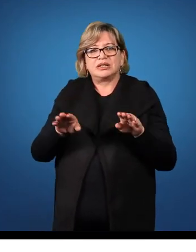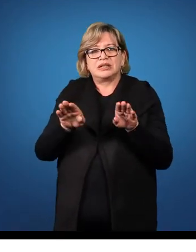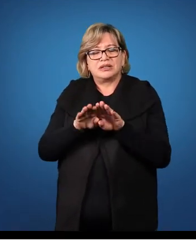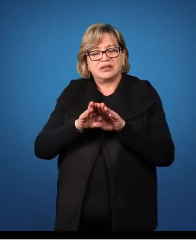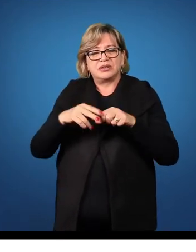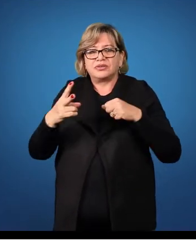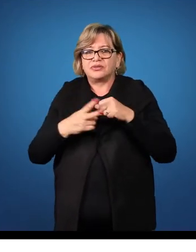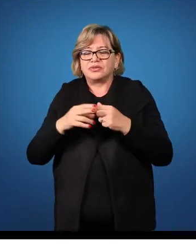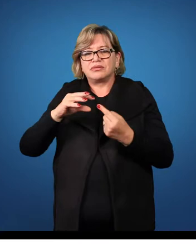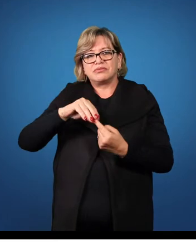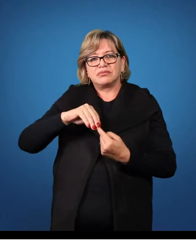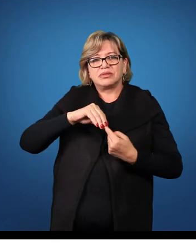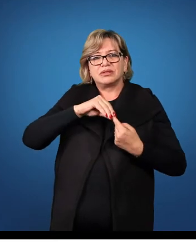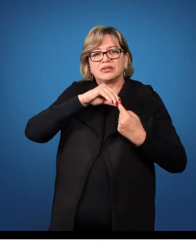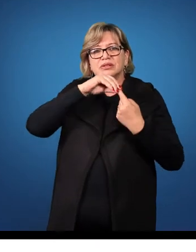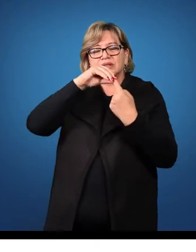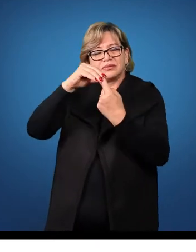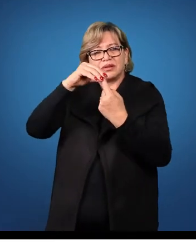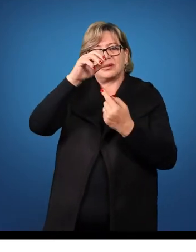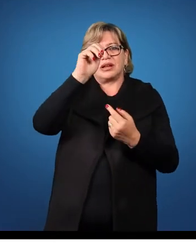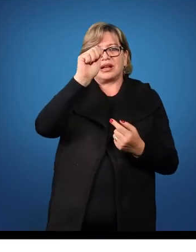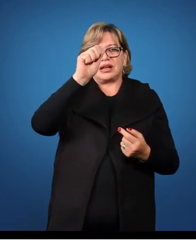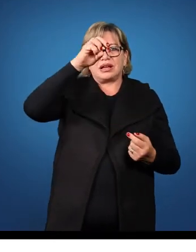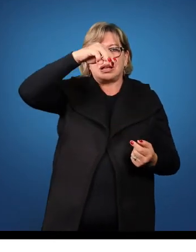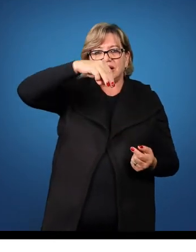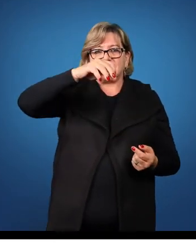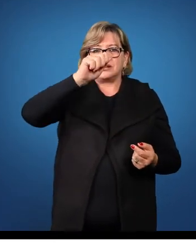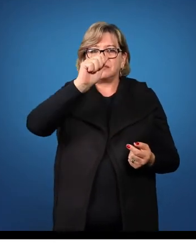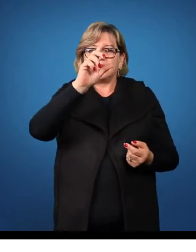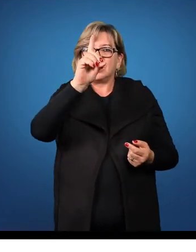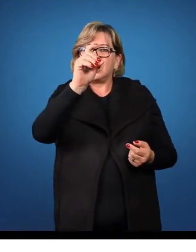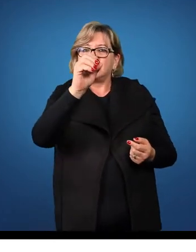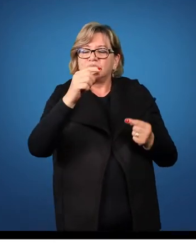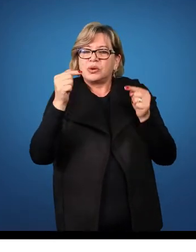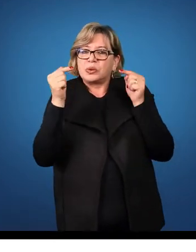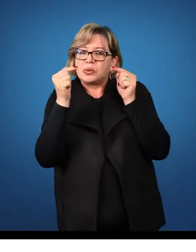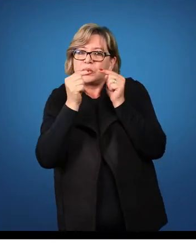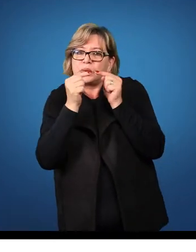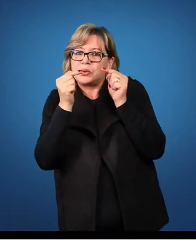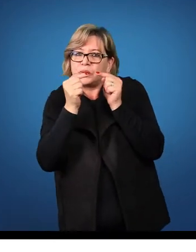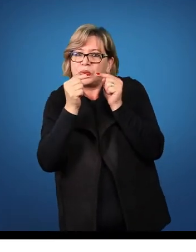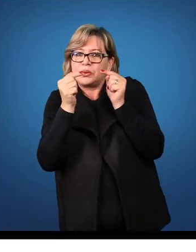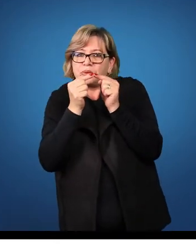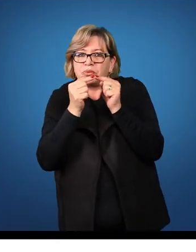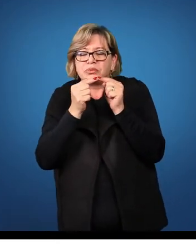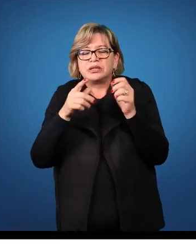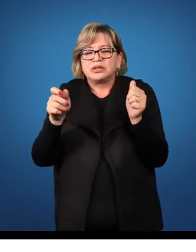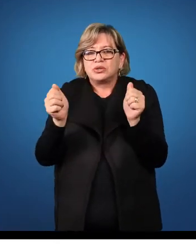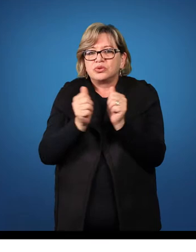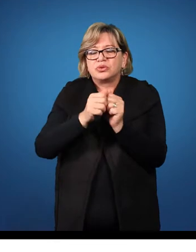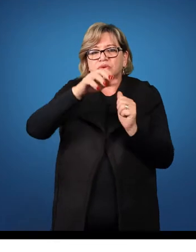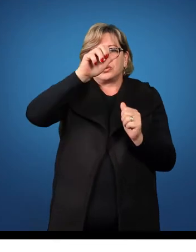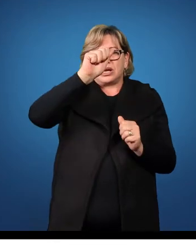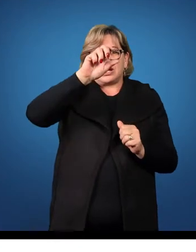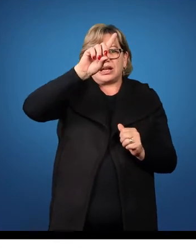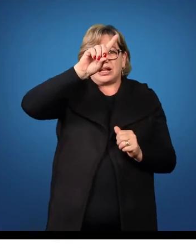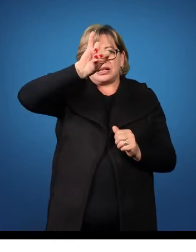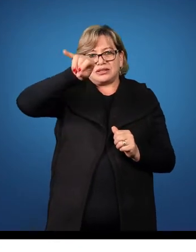principal, no caso ali de amado, ele faz a concordância conforme os adjetivos.